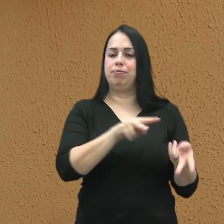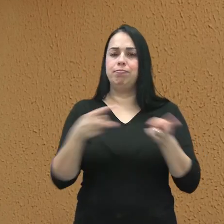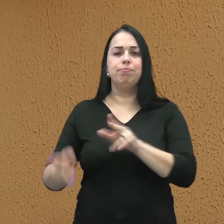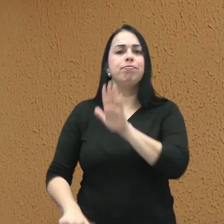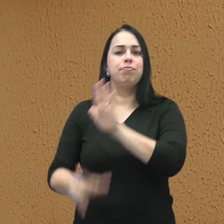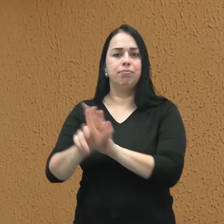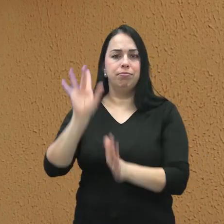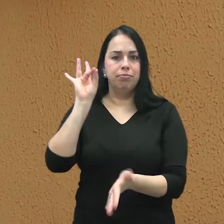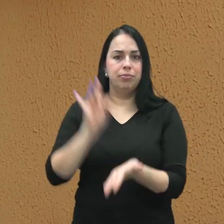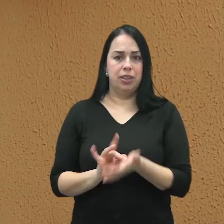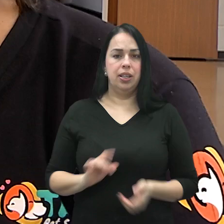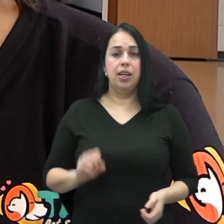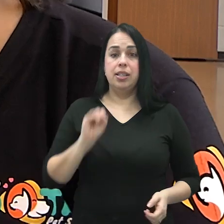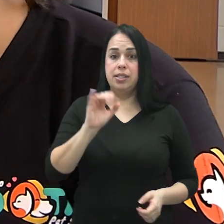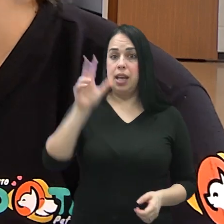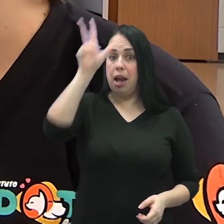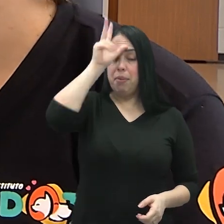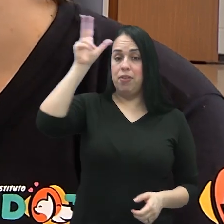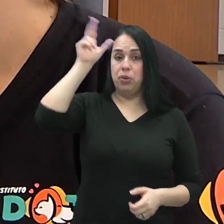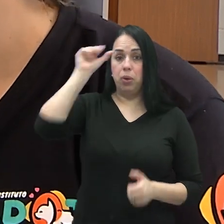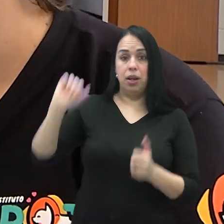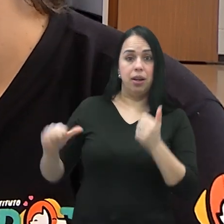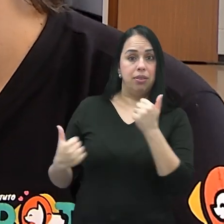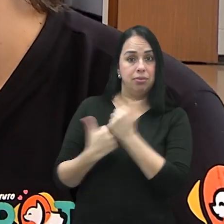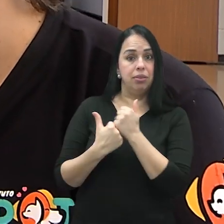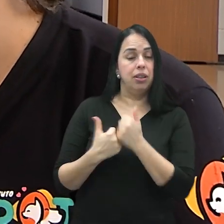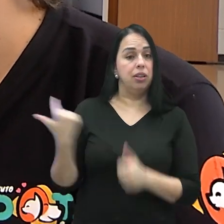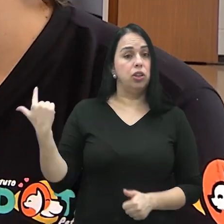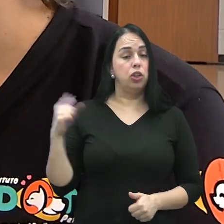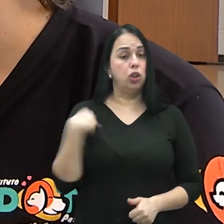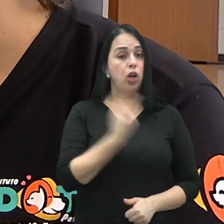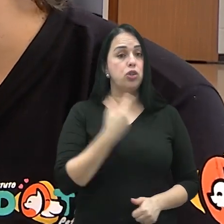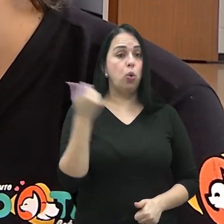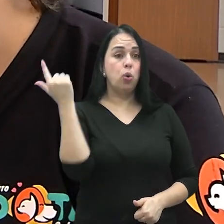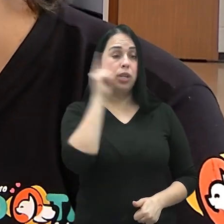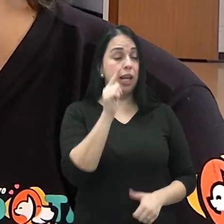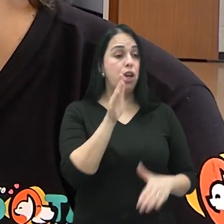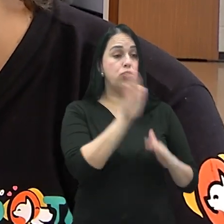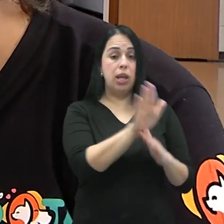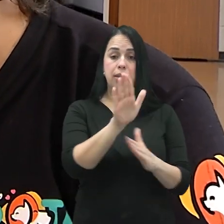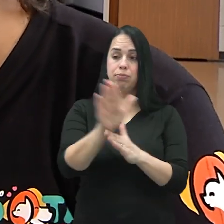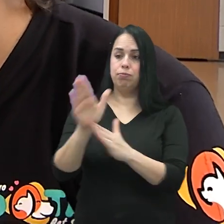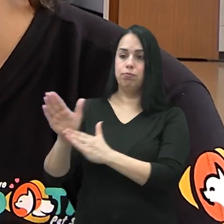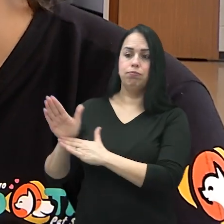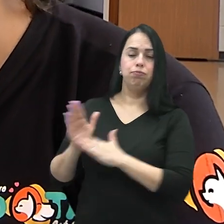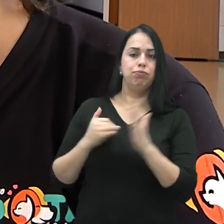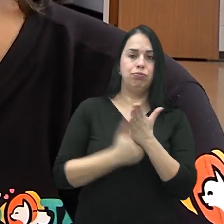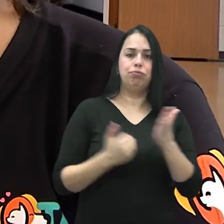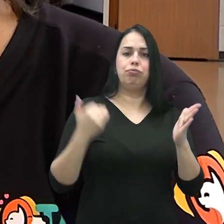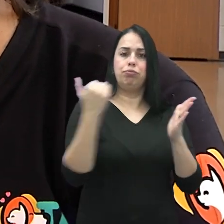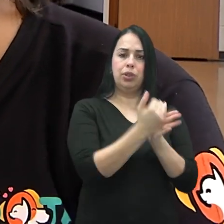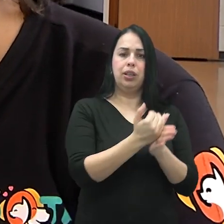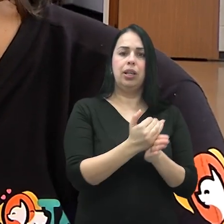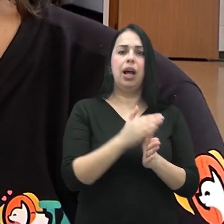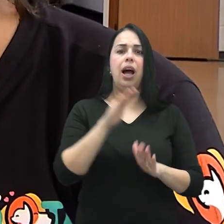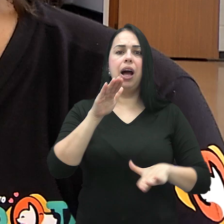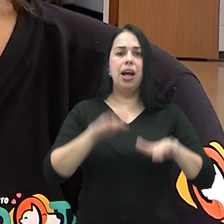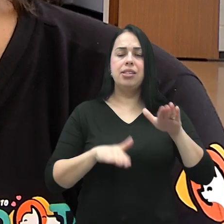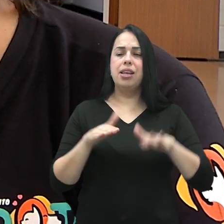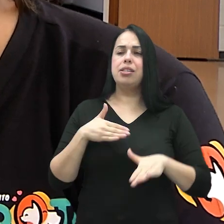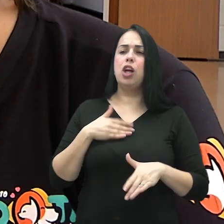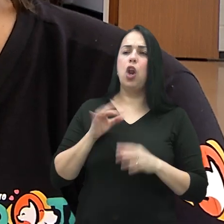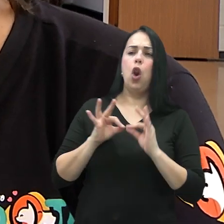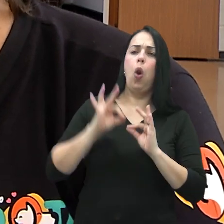do papel de fato. Se a prefeitura dá o apoio, de repente a gente consegue ajudar mais, a gente consegue